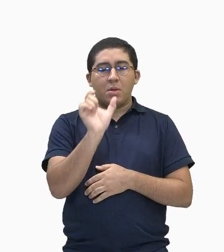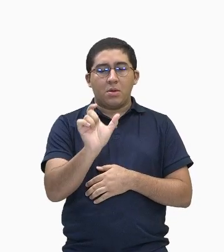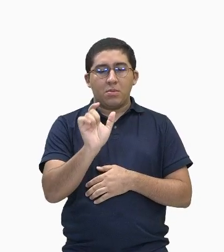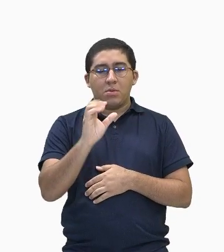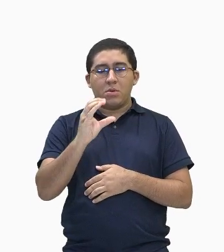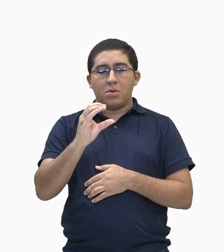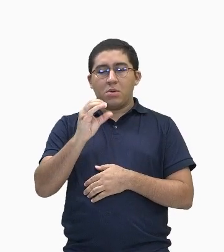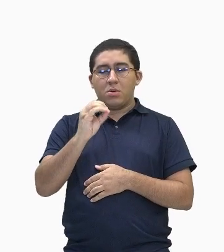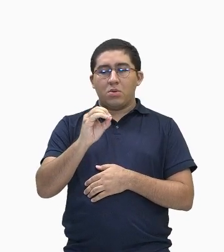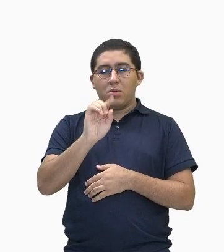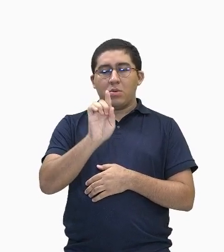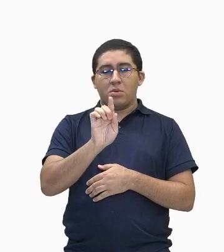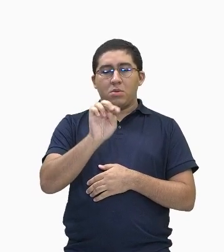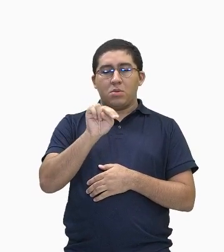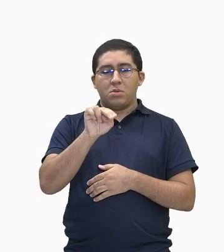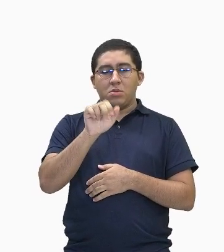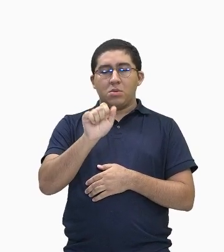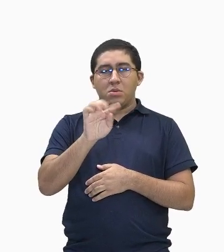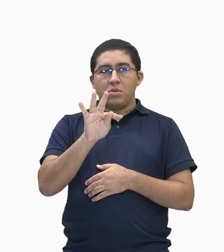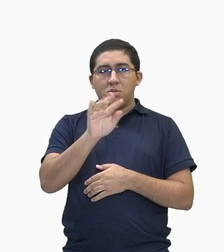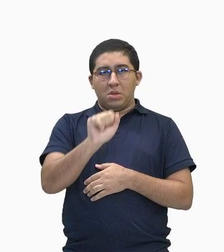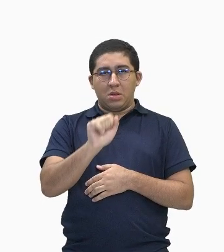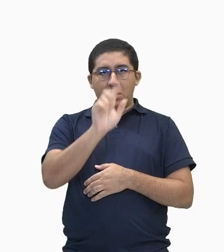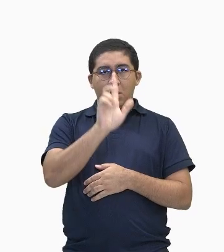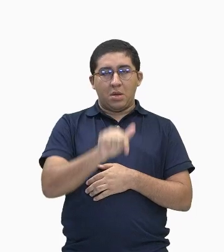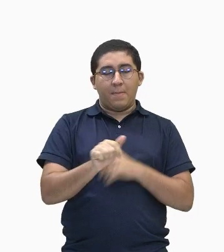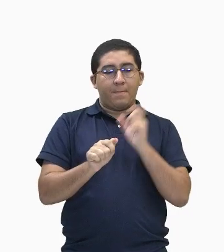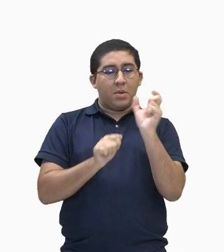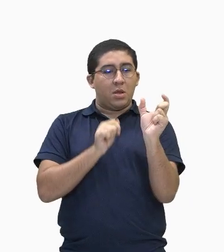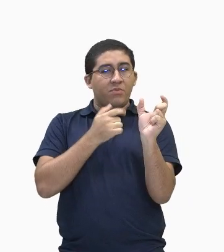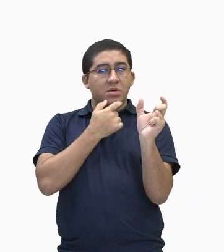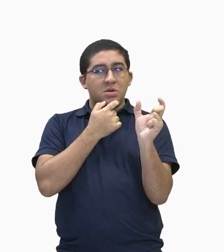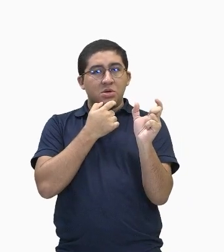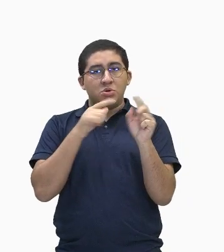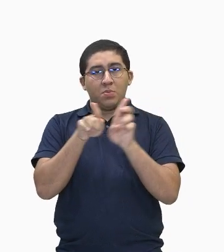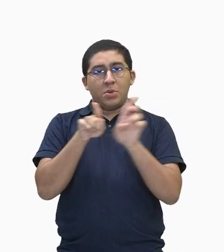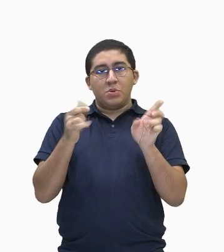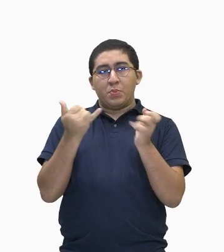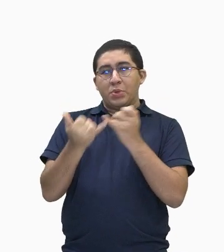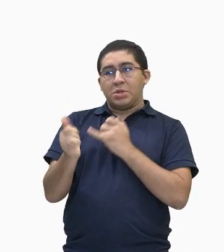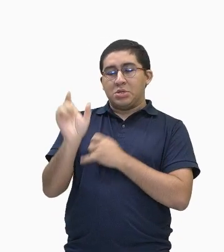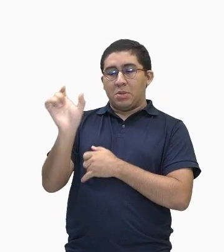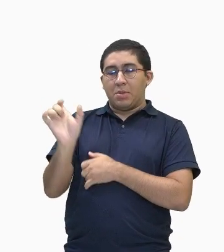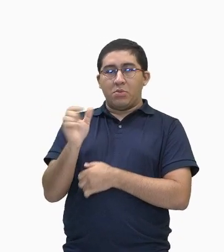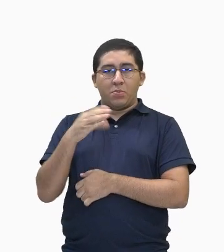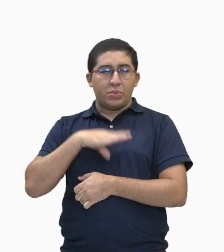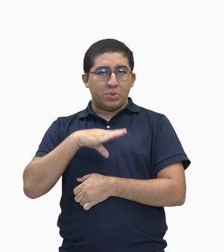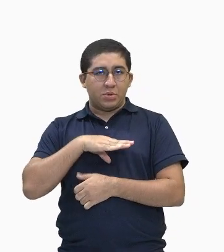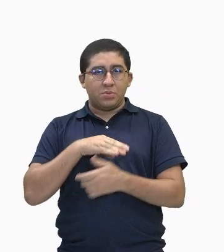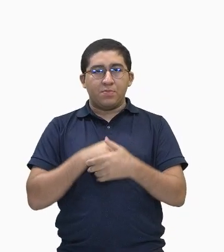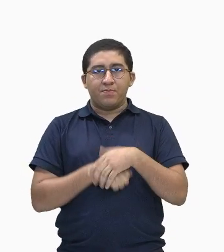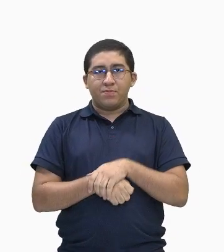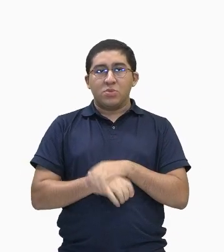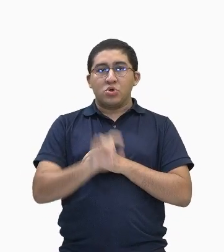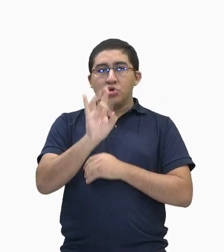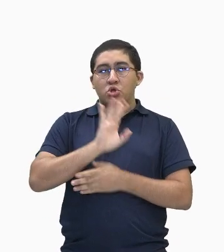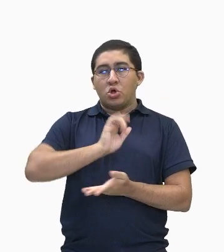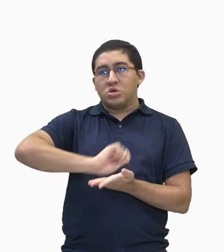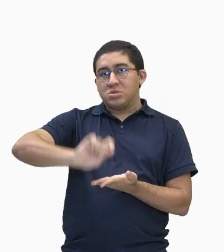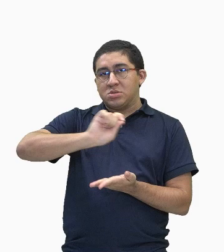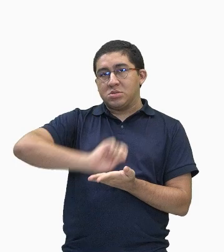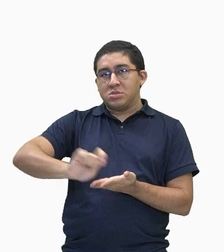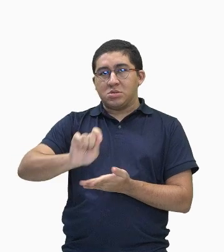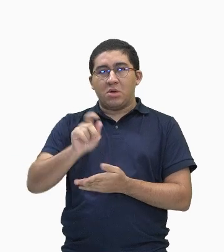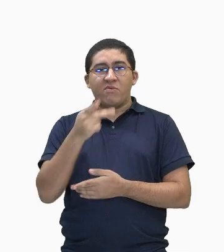inglês escritas, tá? E se parecem com as palavras da língua portuguesa, tá bom? Só a escrita. A